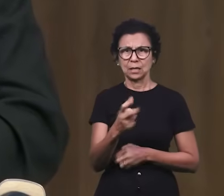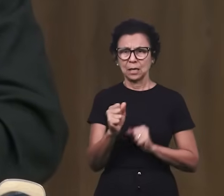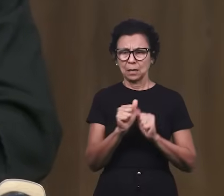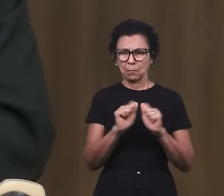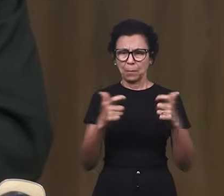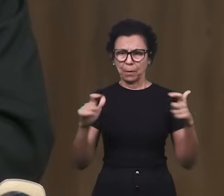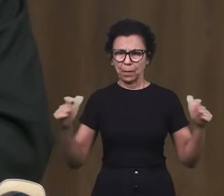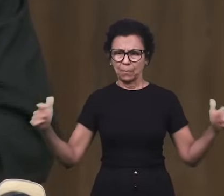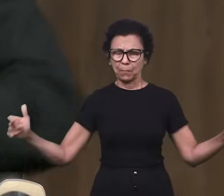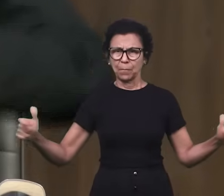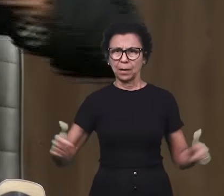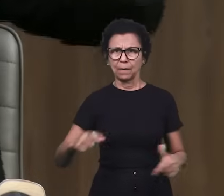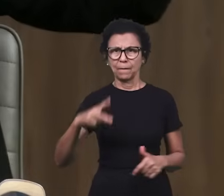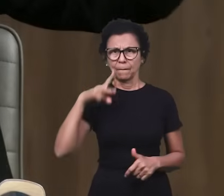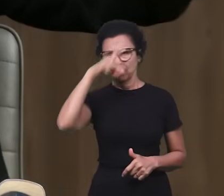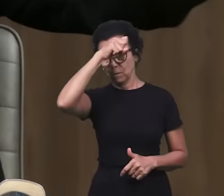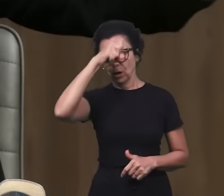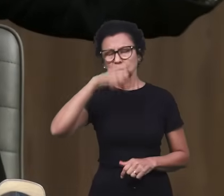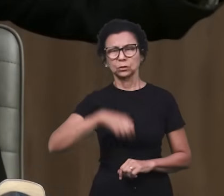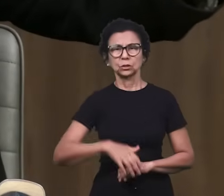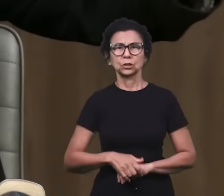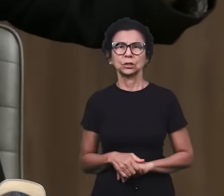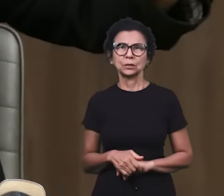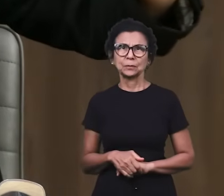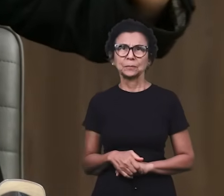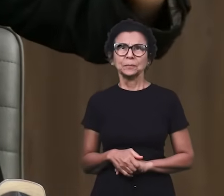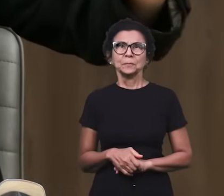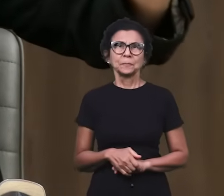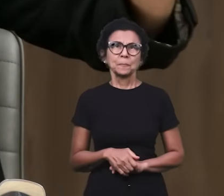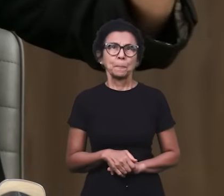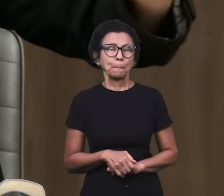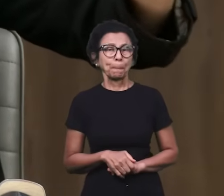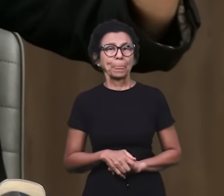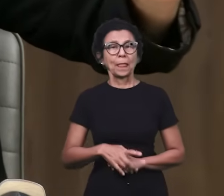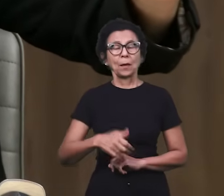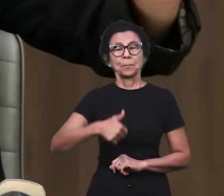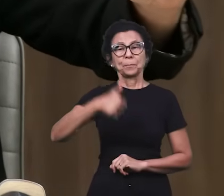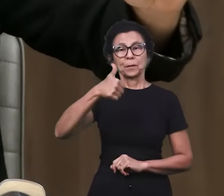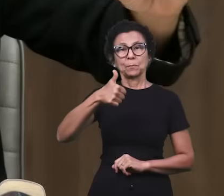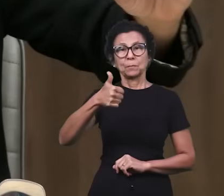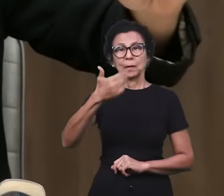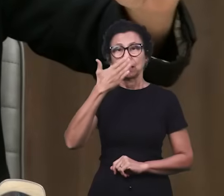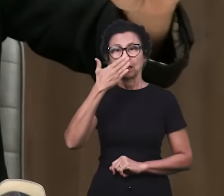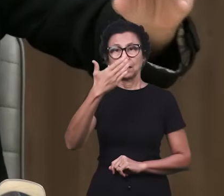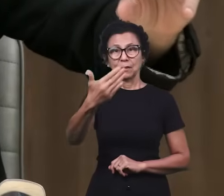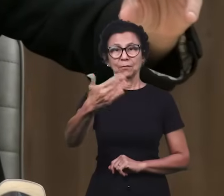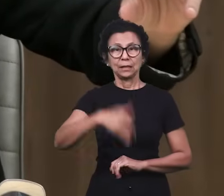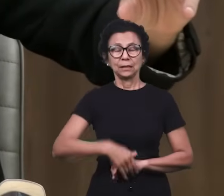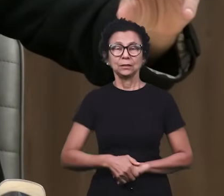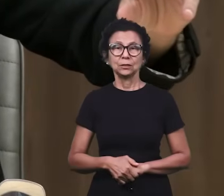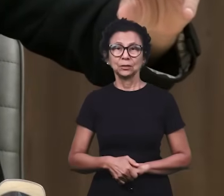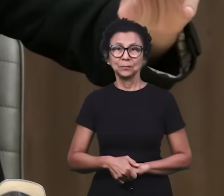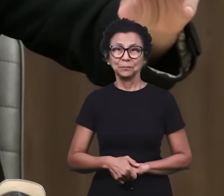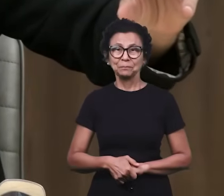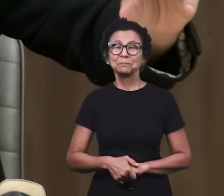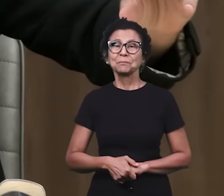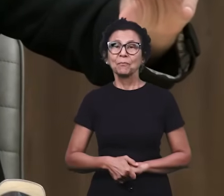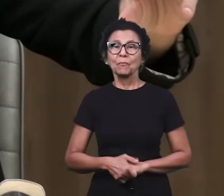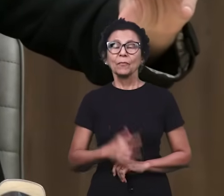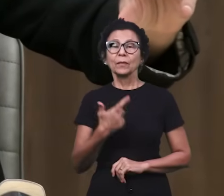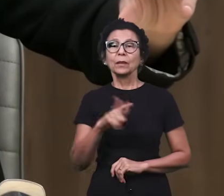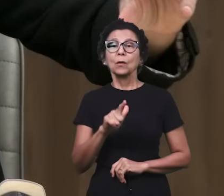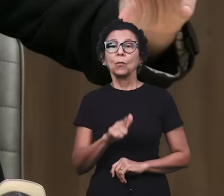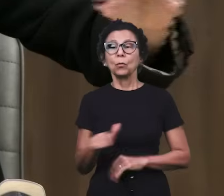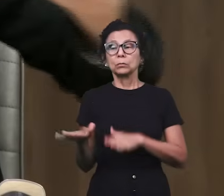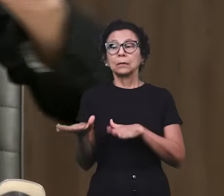de Judá. O que o Senhor fez? Colocou para ser o primeiro. E o segundo exército mais forte, o Senhor colocou na